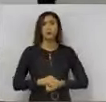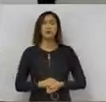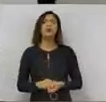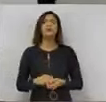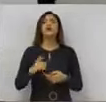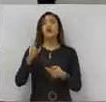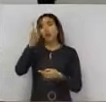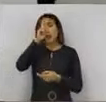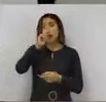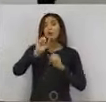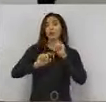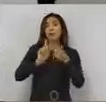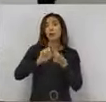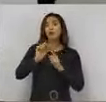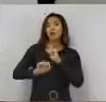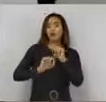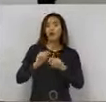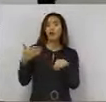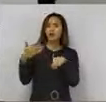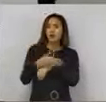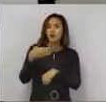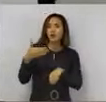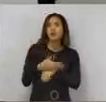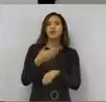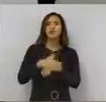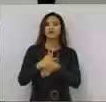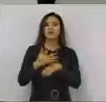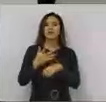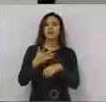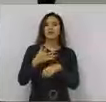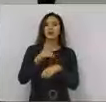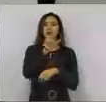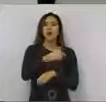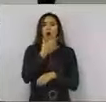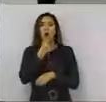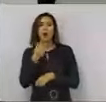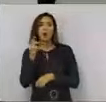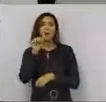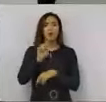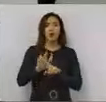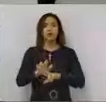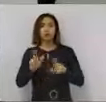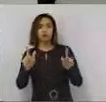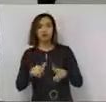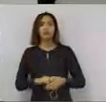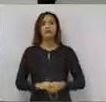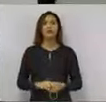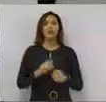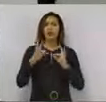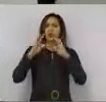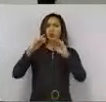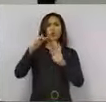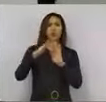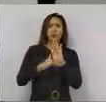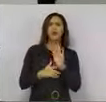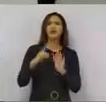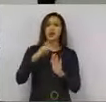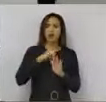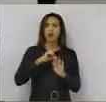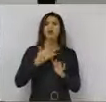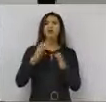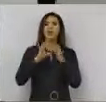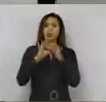também equilibrar a questão de participação de gênero. Todo o material desse projeto está disponível no site da